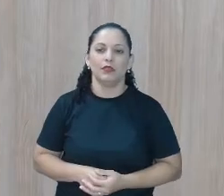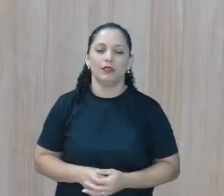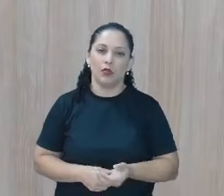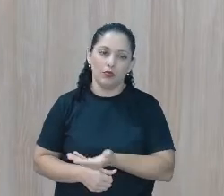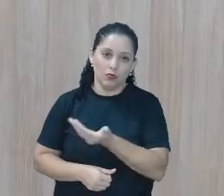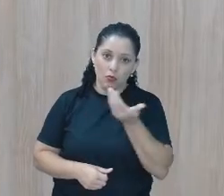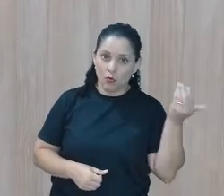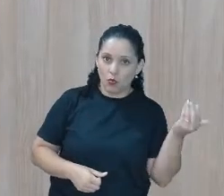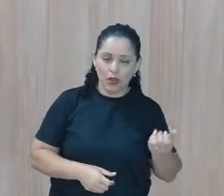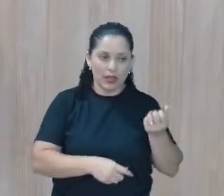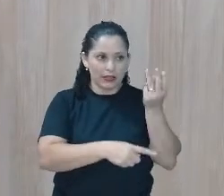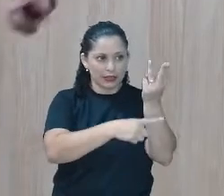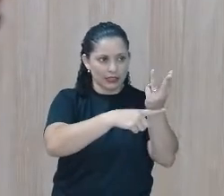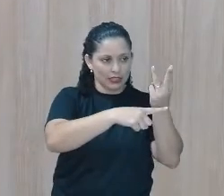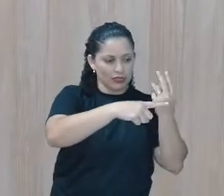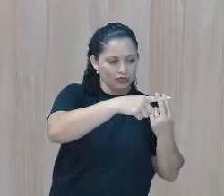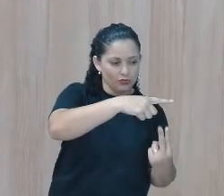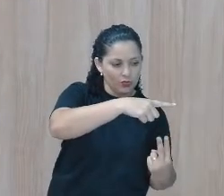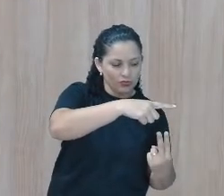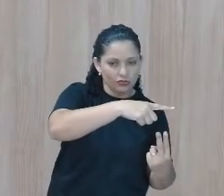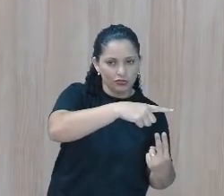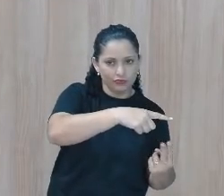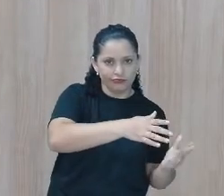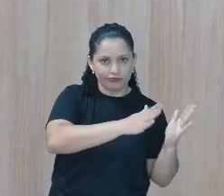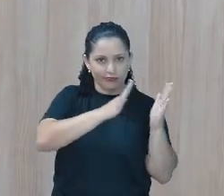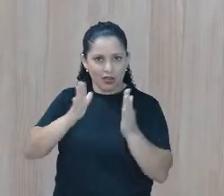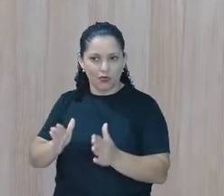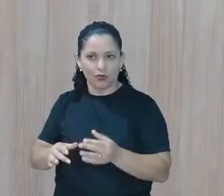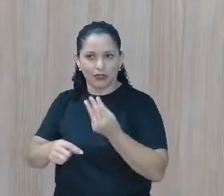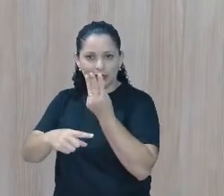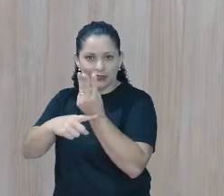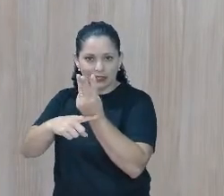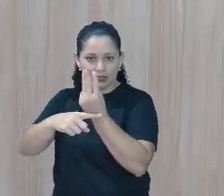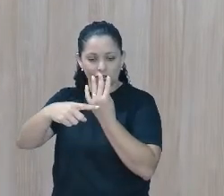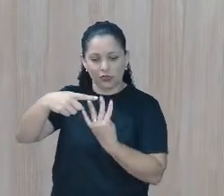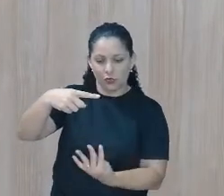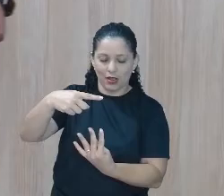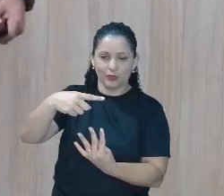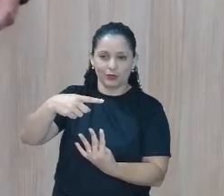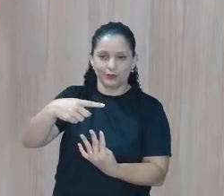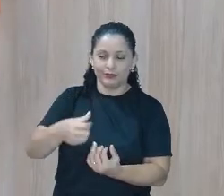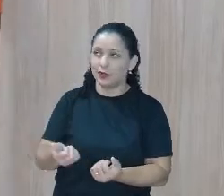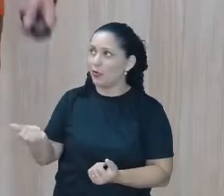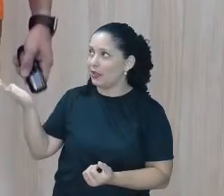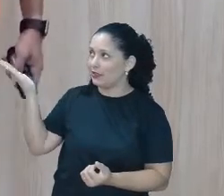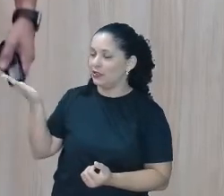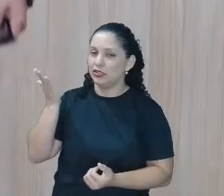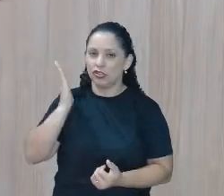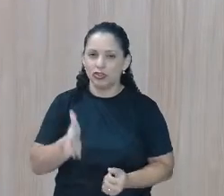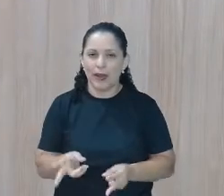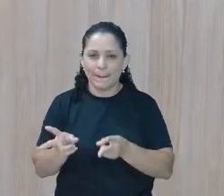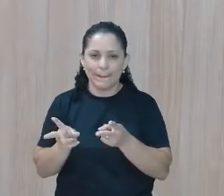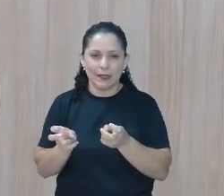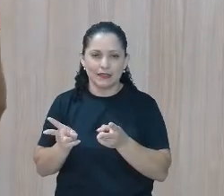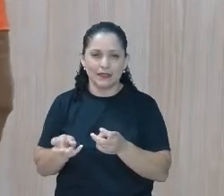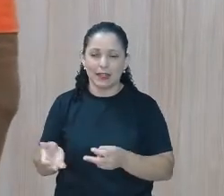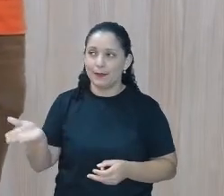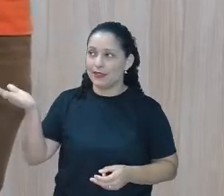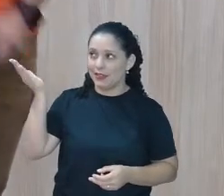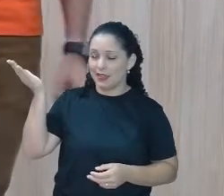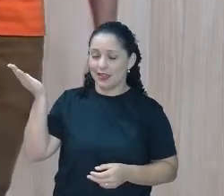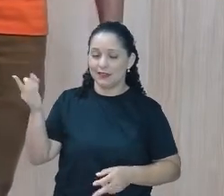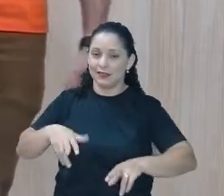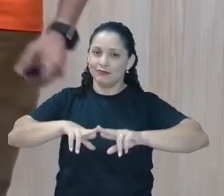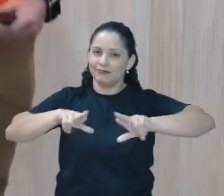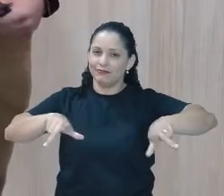3 está para 2 e na outra razão, 3 está para 4. Então, a gente já conclui que essa sucessão